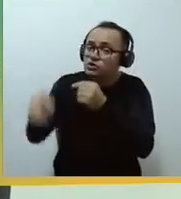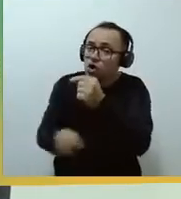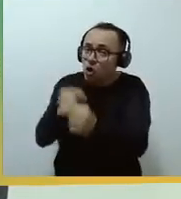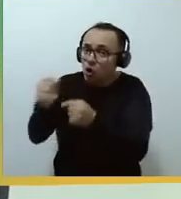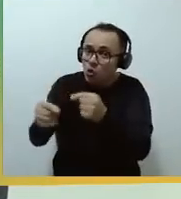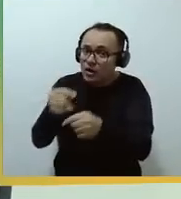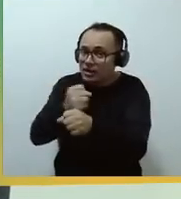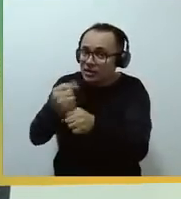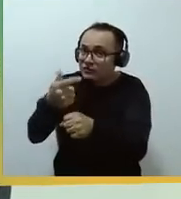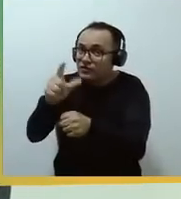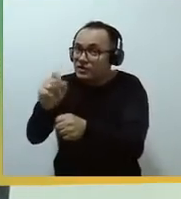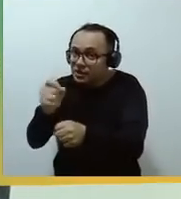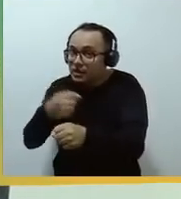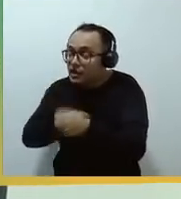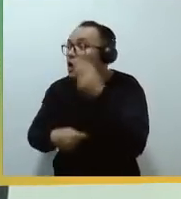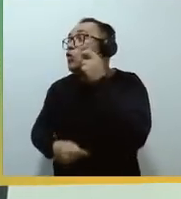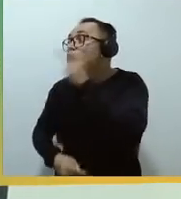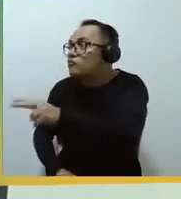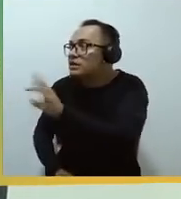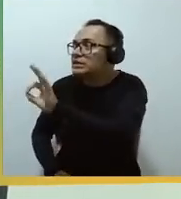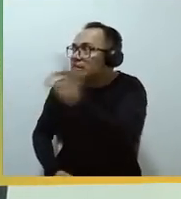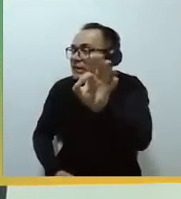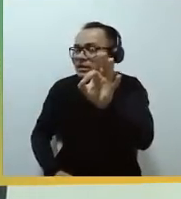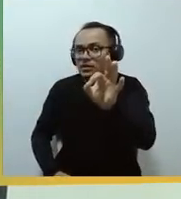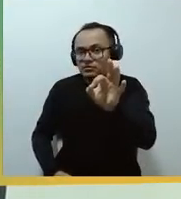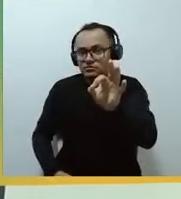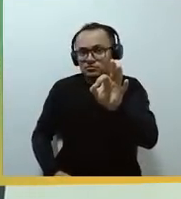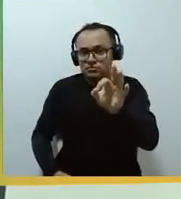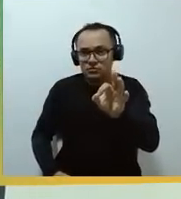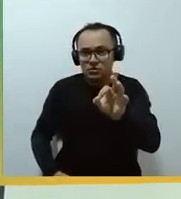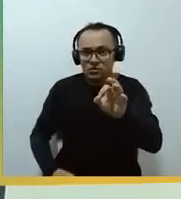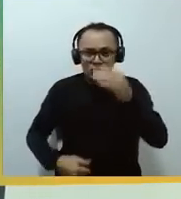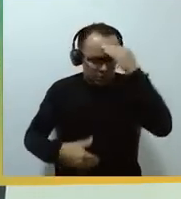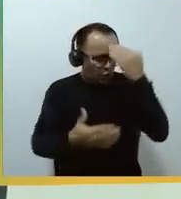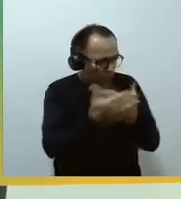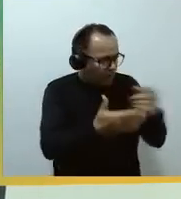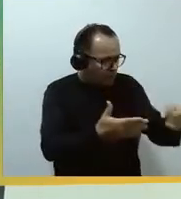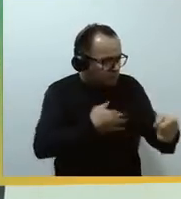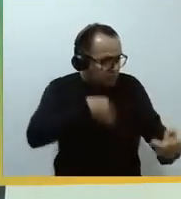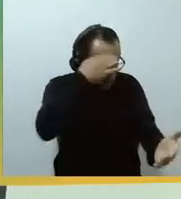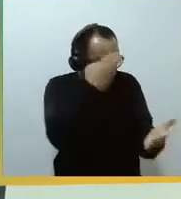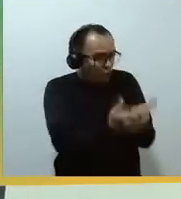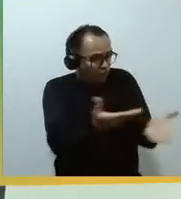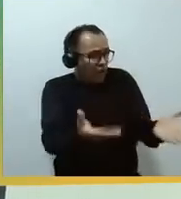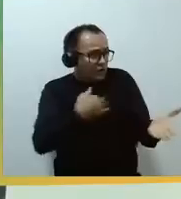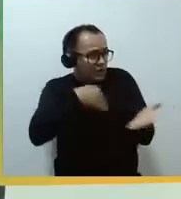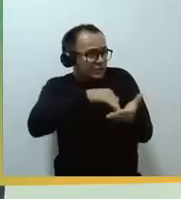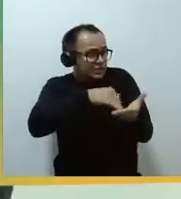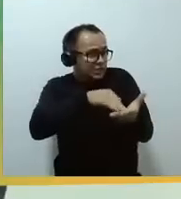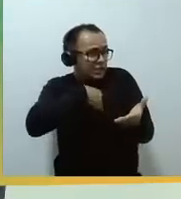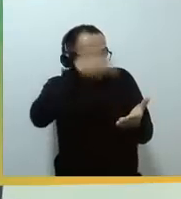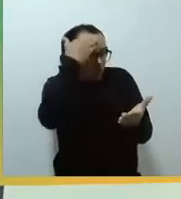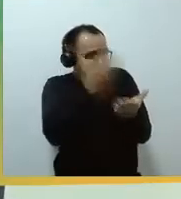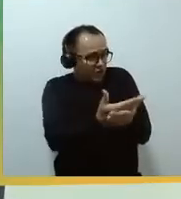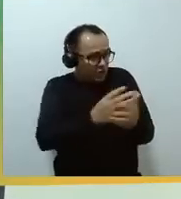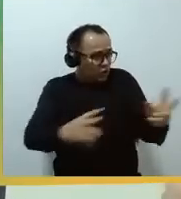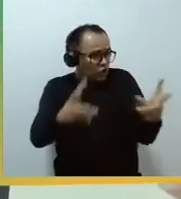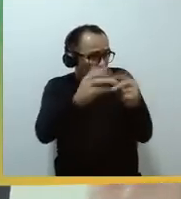nunca mais ouvi. O senhor confiava nunca na conversei dele? Com ele. Sim, evidente. Se o cara era secretário, como confiei em todos os outros, e muitos estão